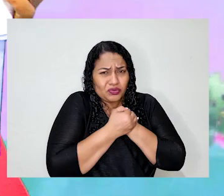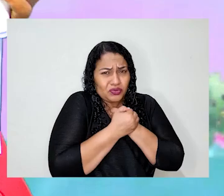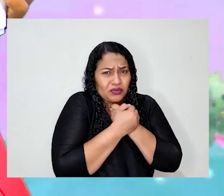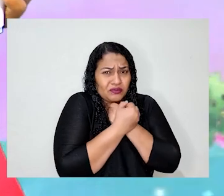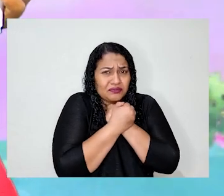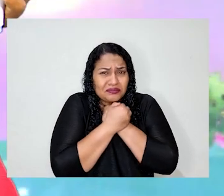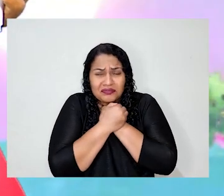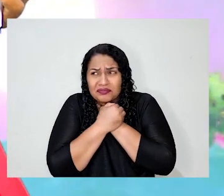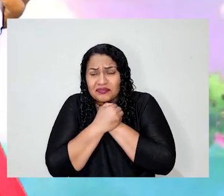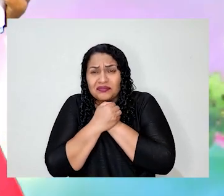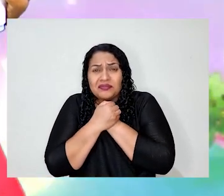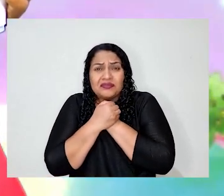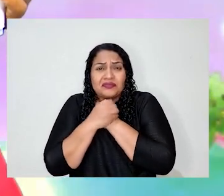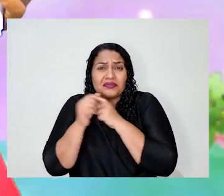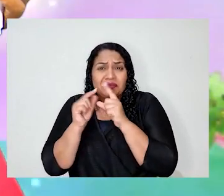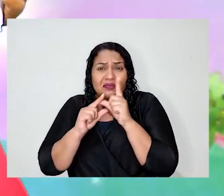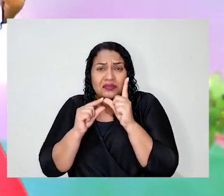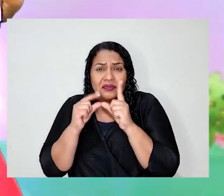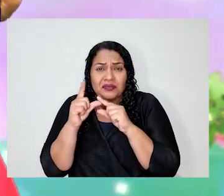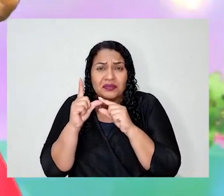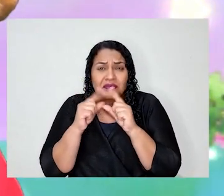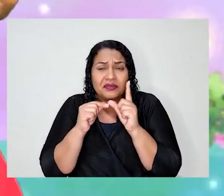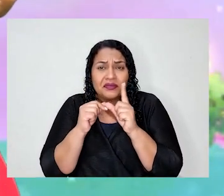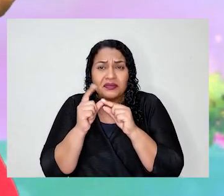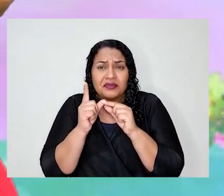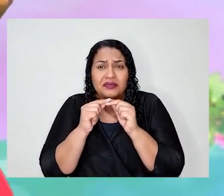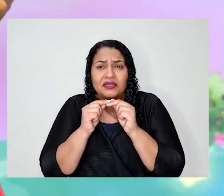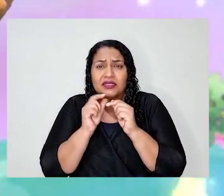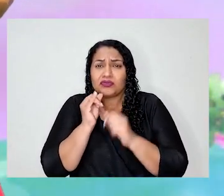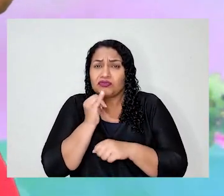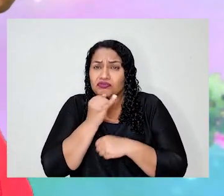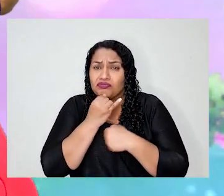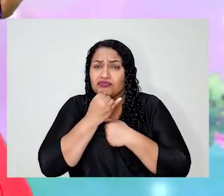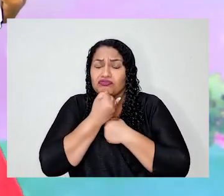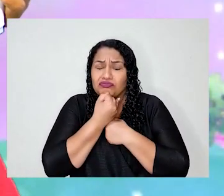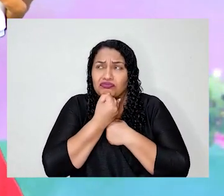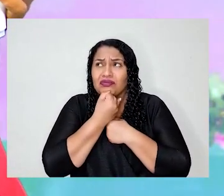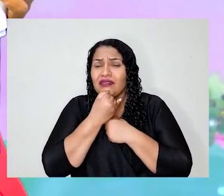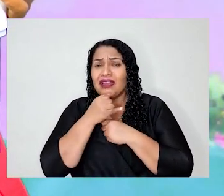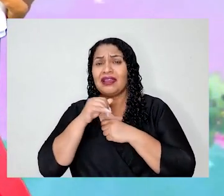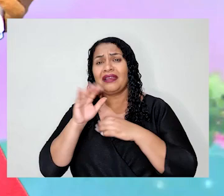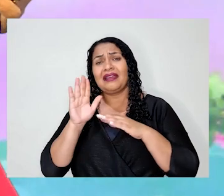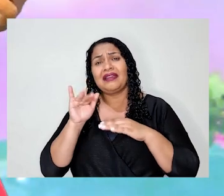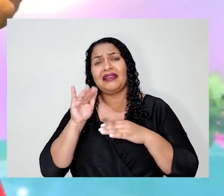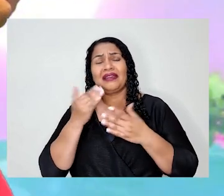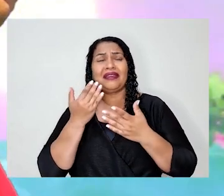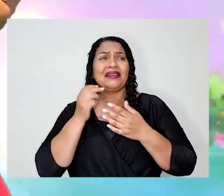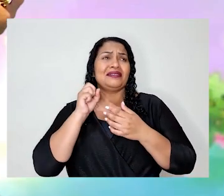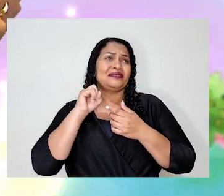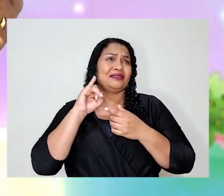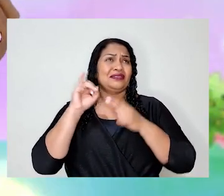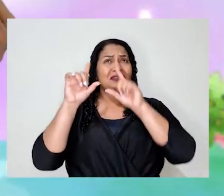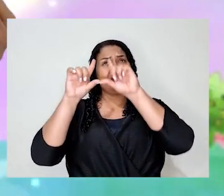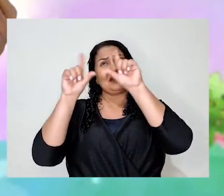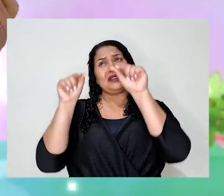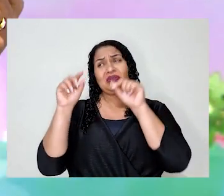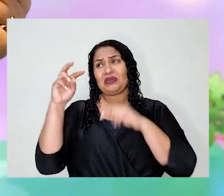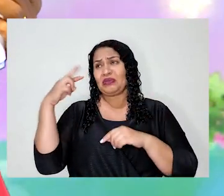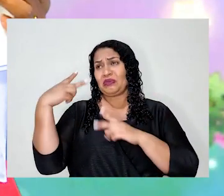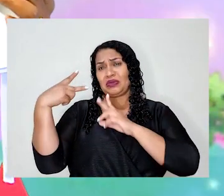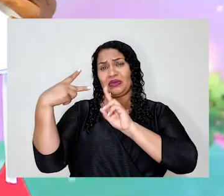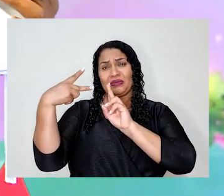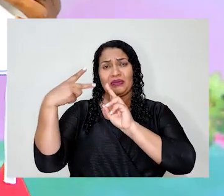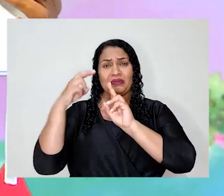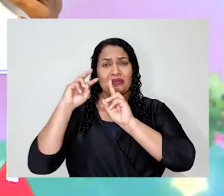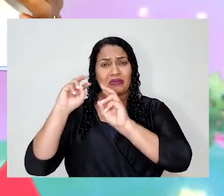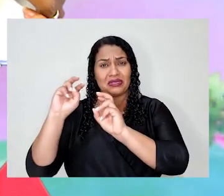no escuro. E a estrelinha então veio toda tristinha. Ah, se a lua pudesse